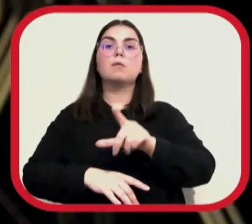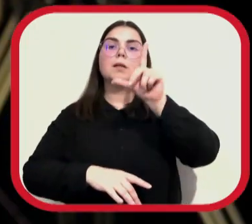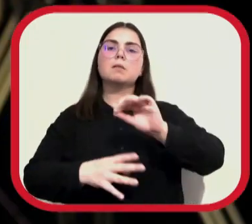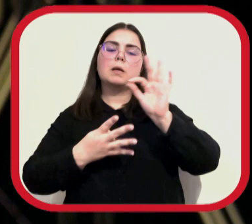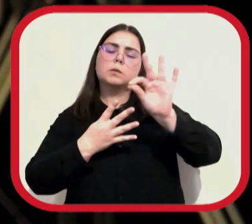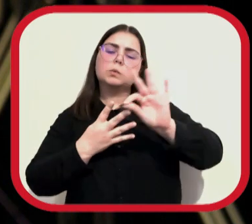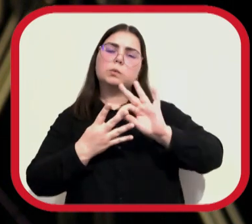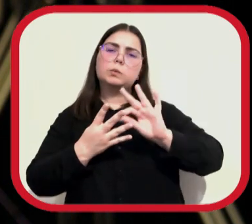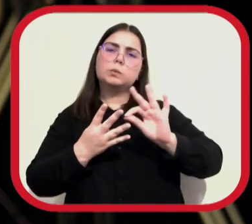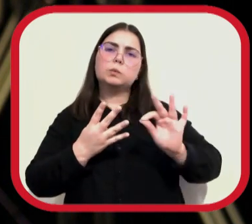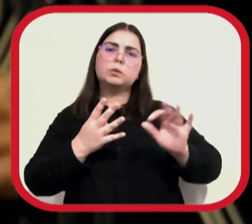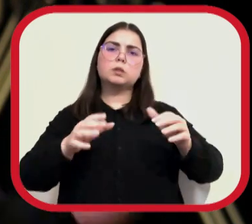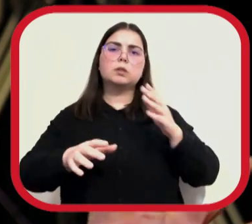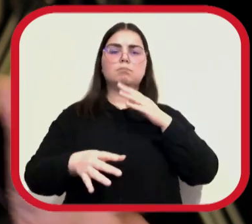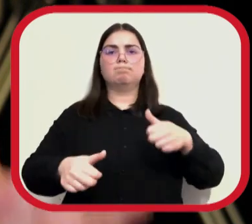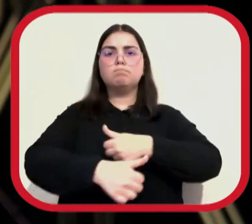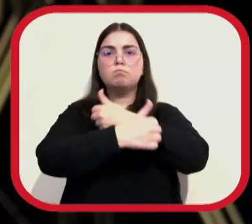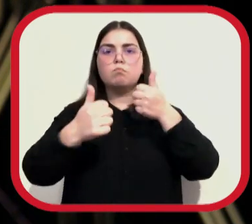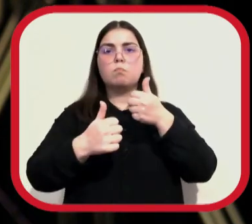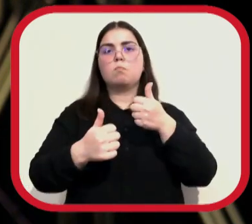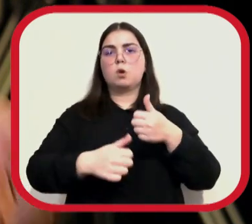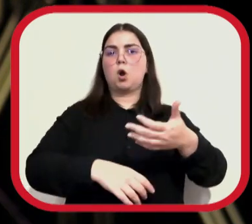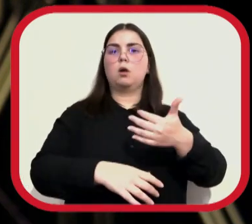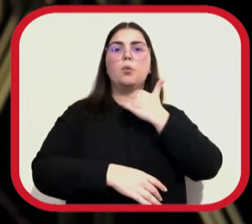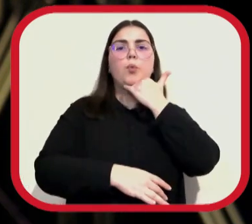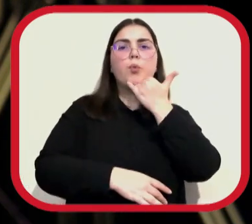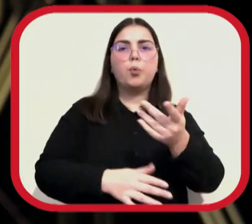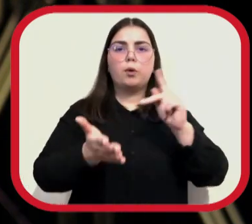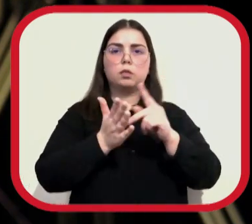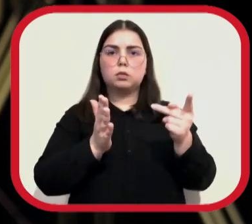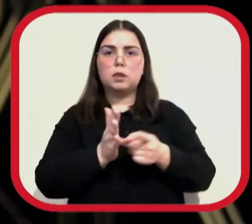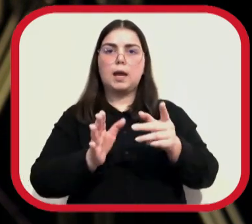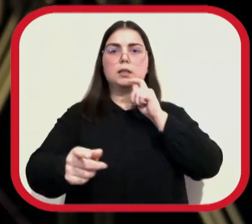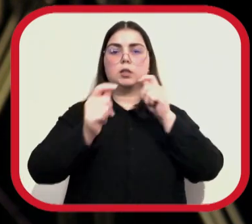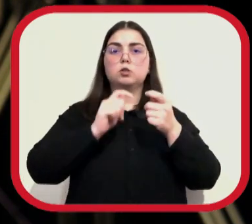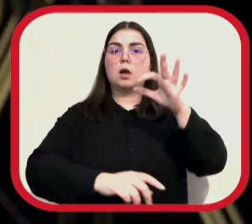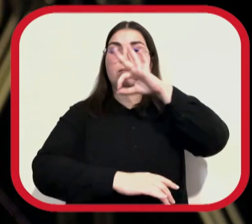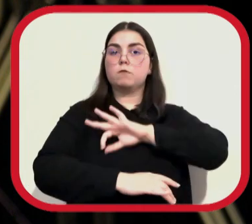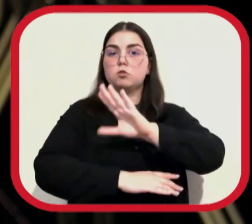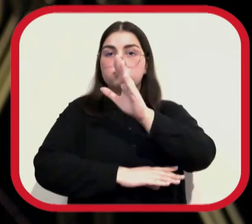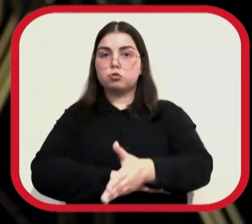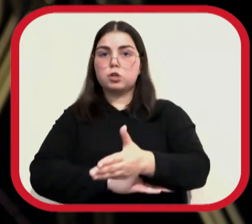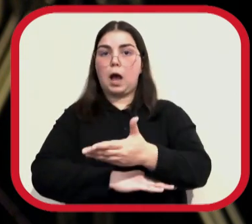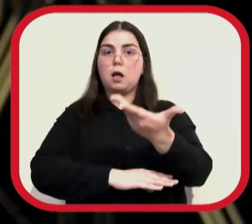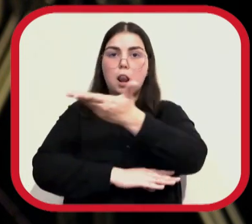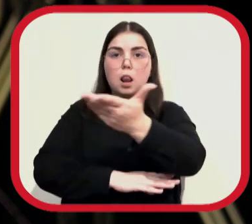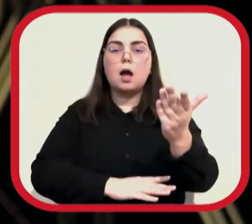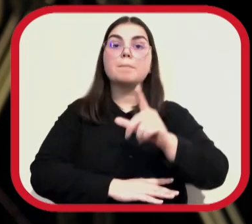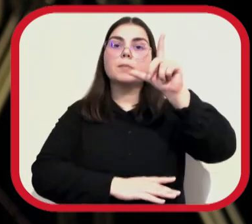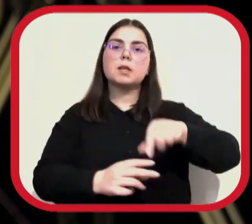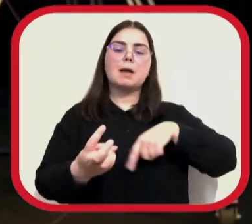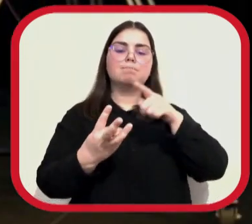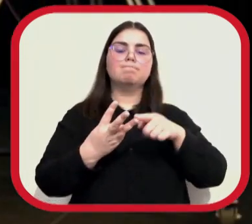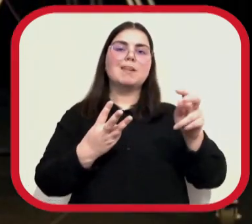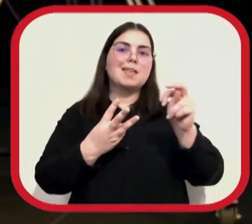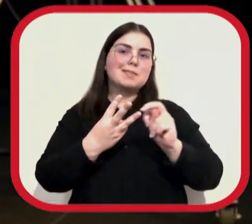e aperfeiçoamento das capacidades jornalísticas e técnicas dos profissionais já no